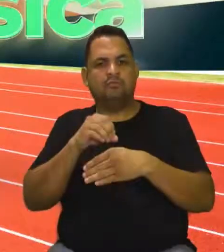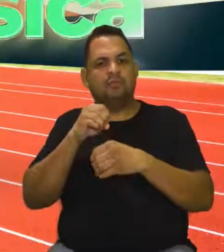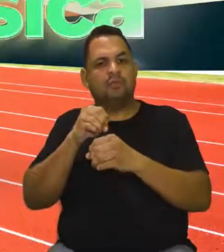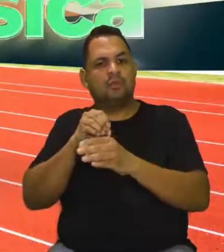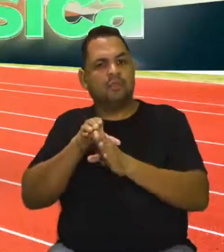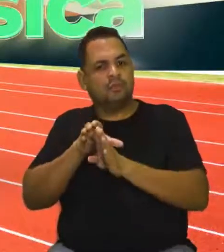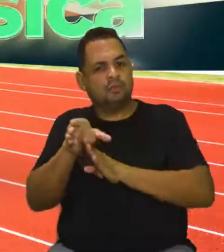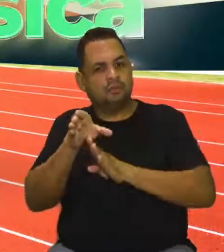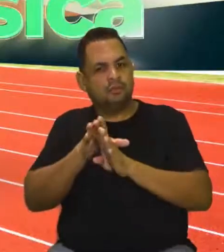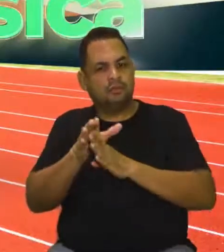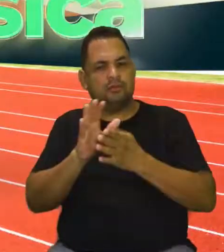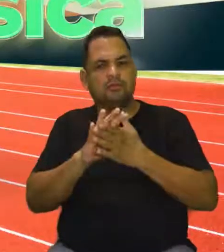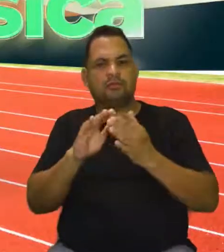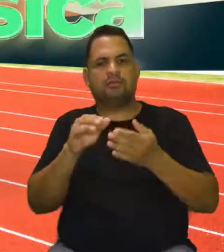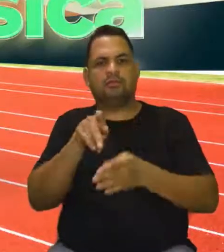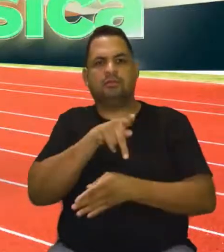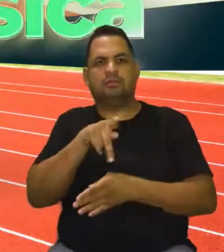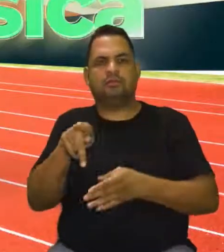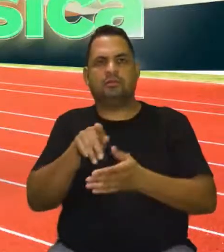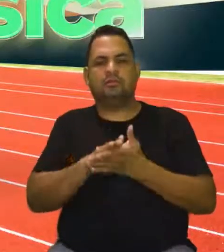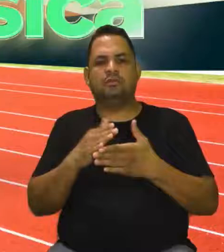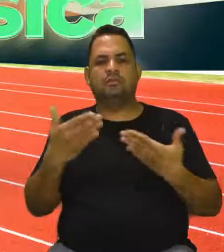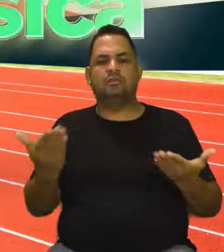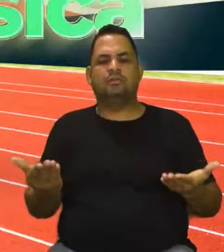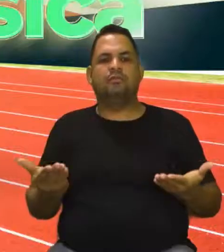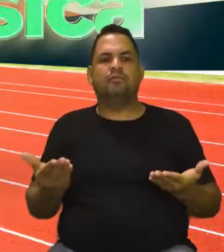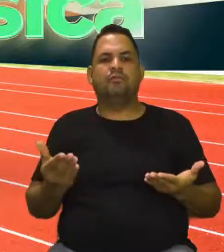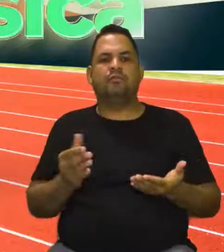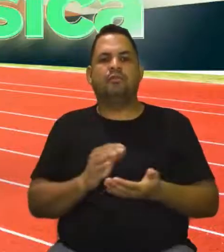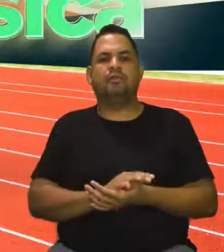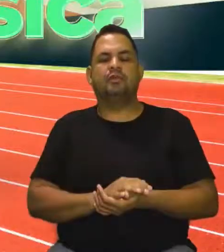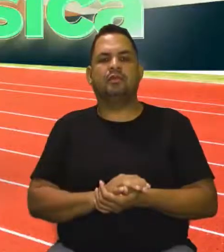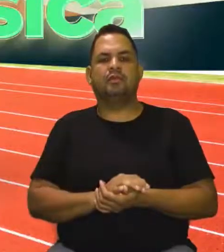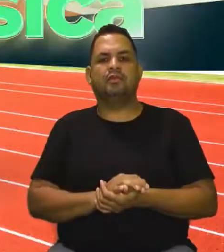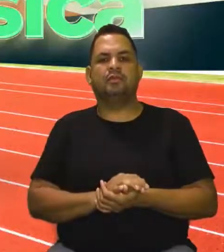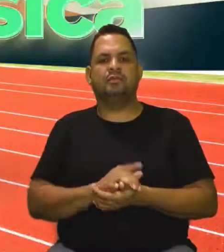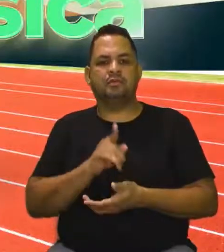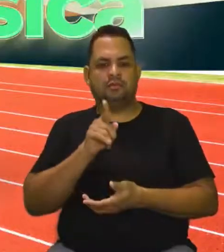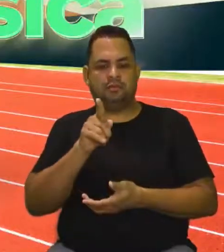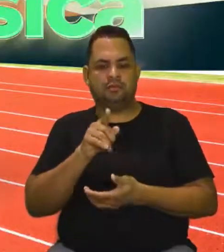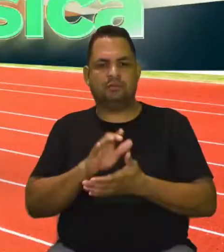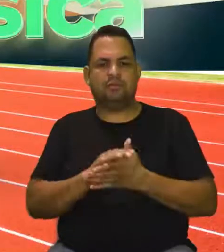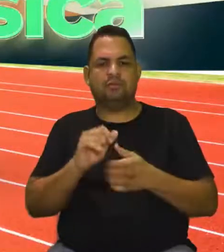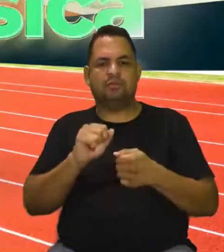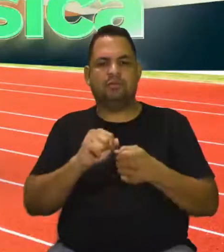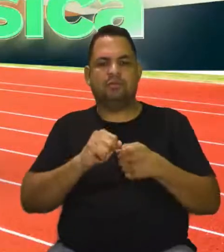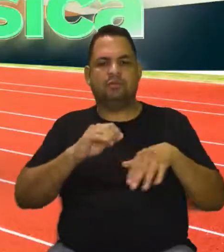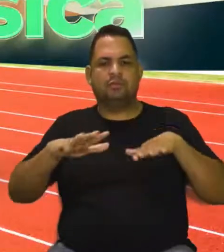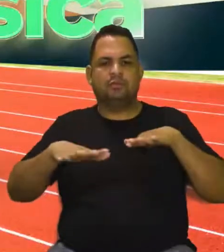profa, se deu uma piscadinha, a profa dá uma reforçada na hora que vê o vídeo, vocês executando o